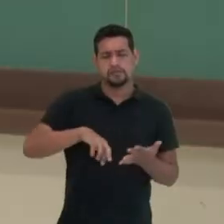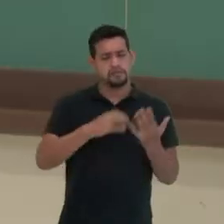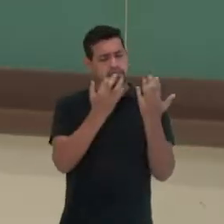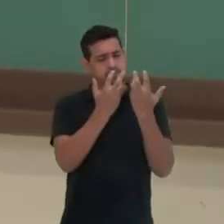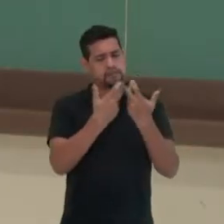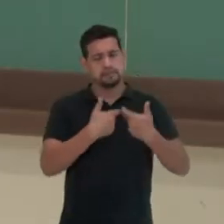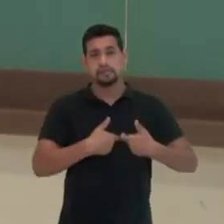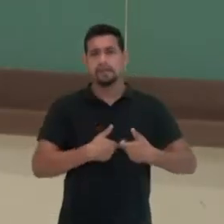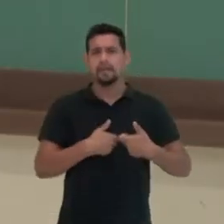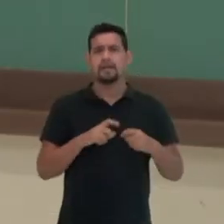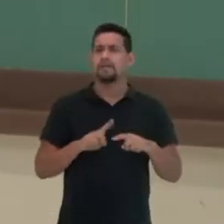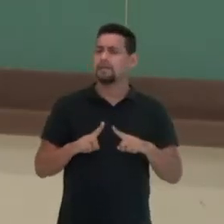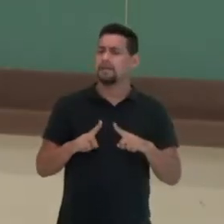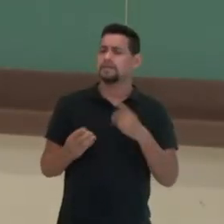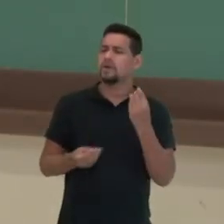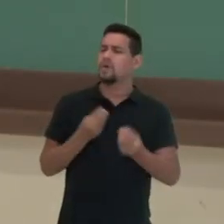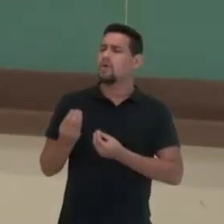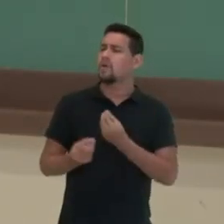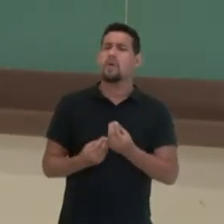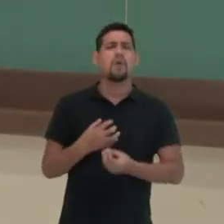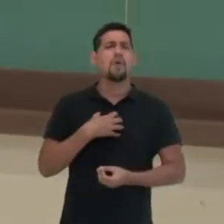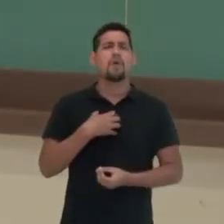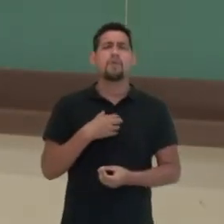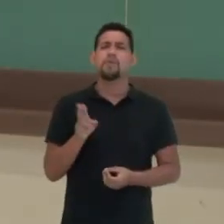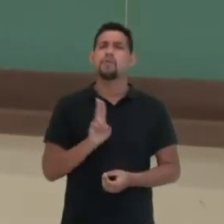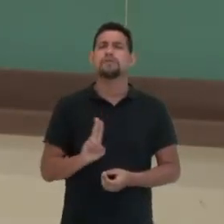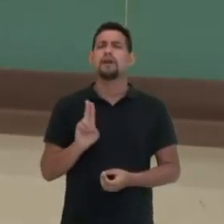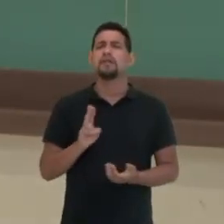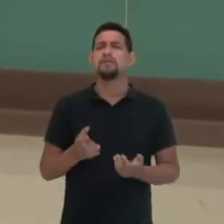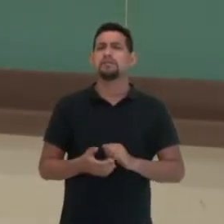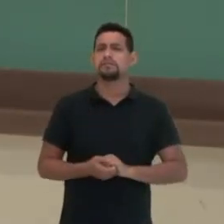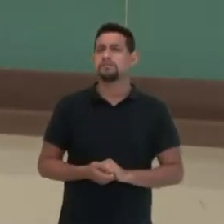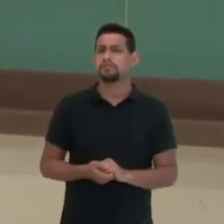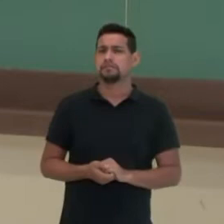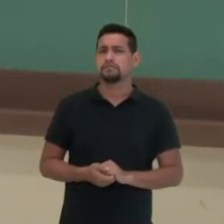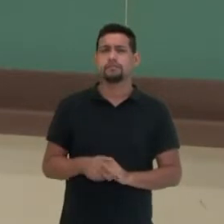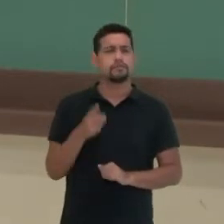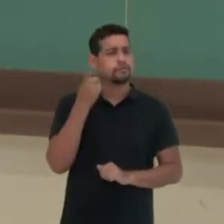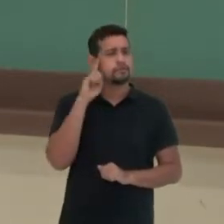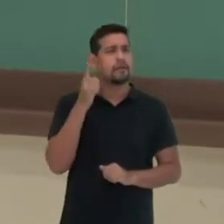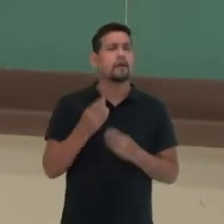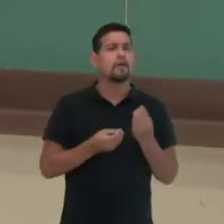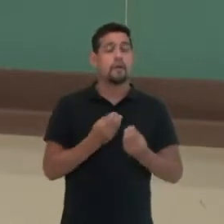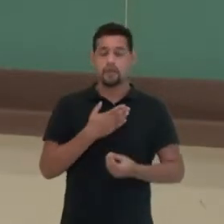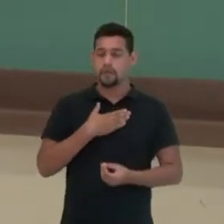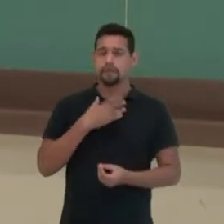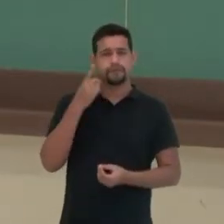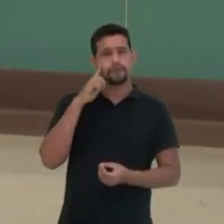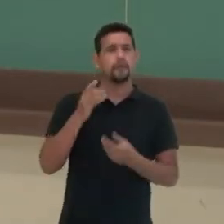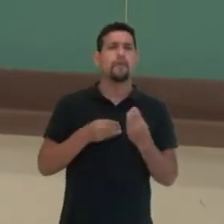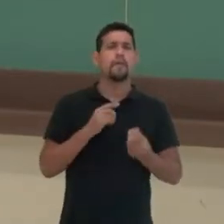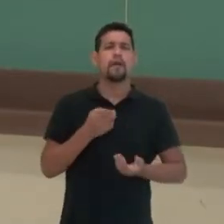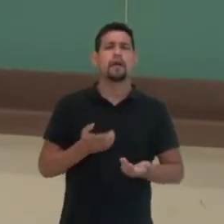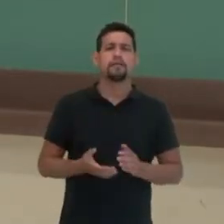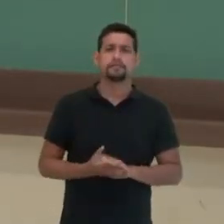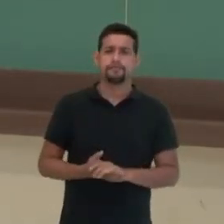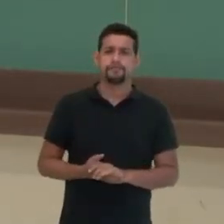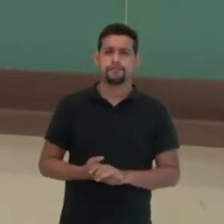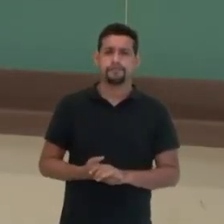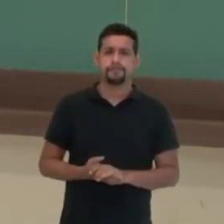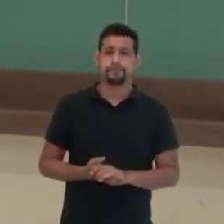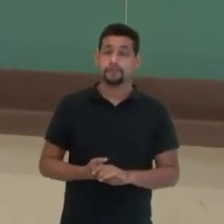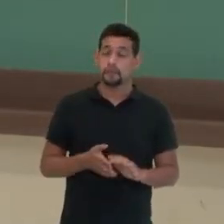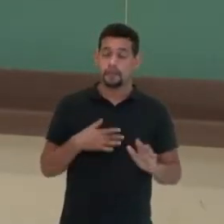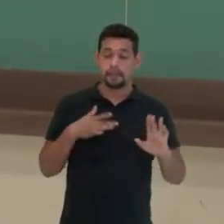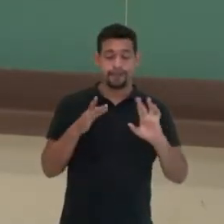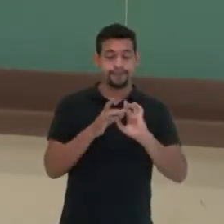máquinas. E de que maneira que elas são utilizadas no seu dia a dia, no meu dia a dia? Então, deixo